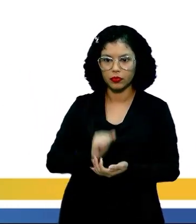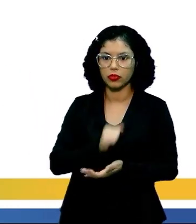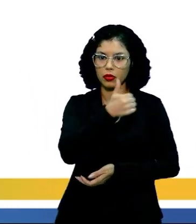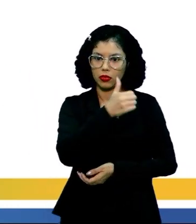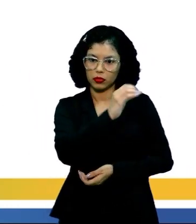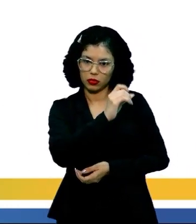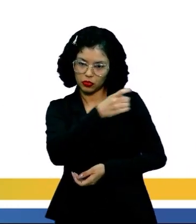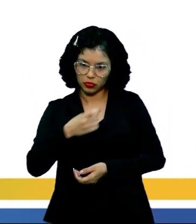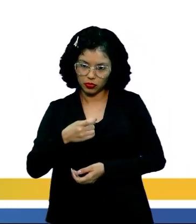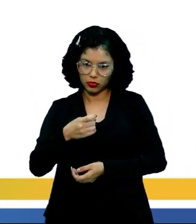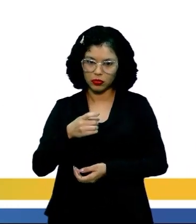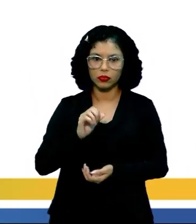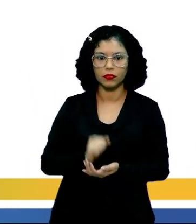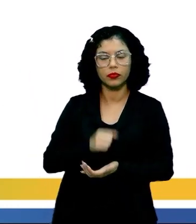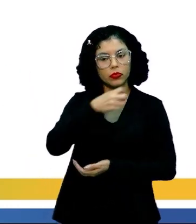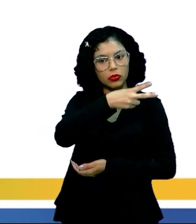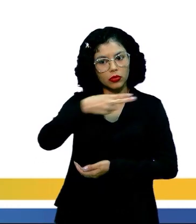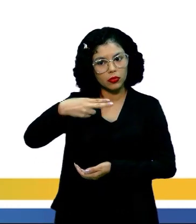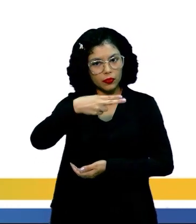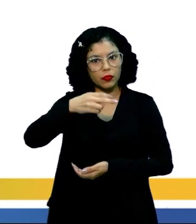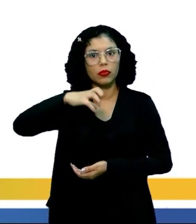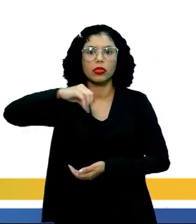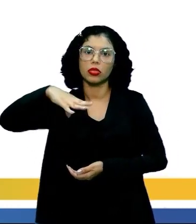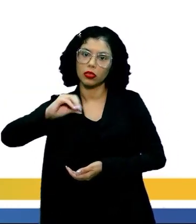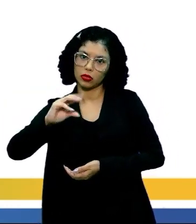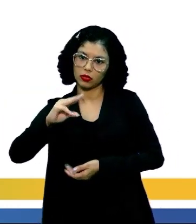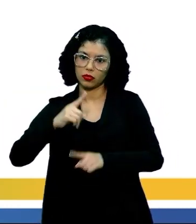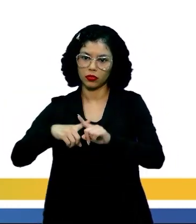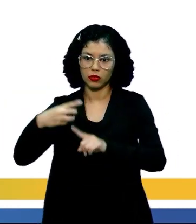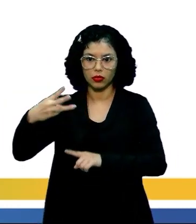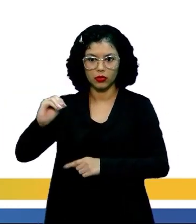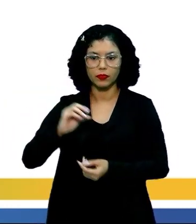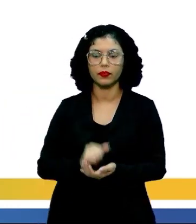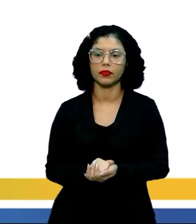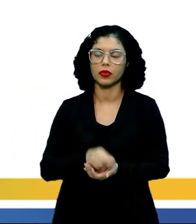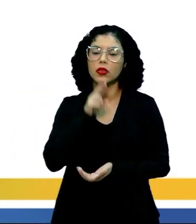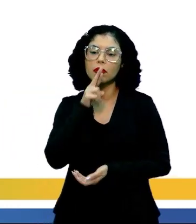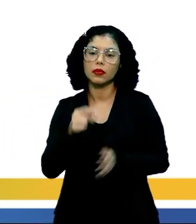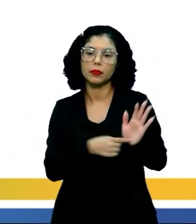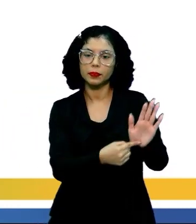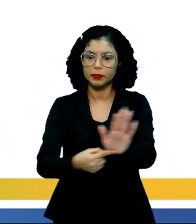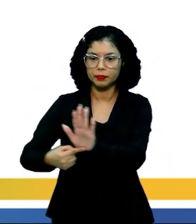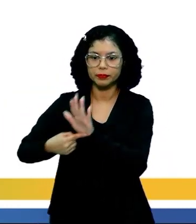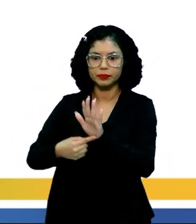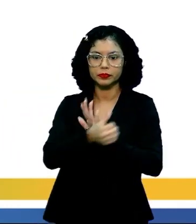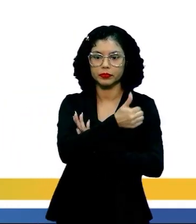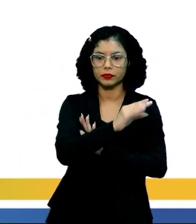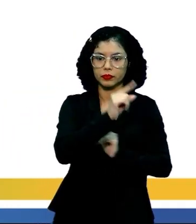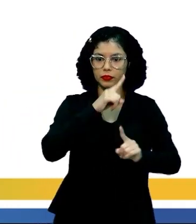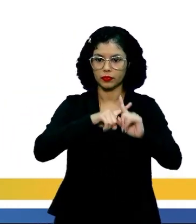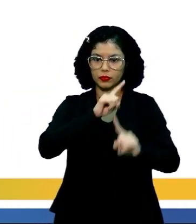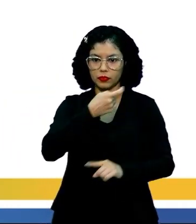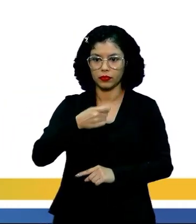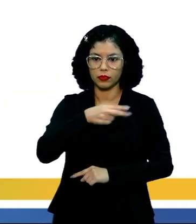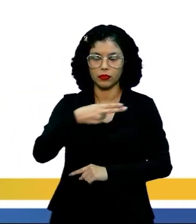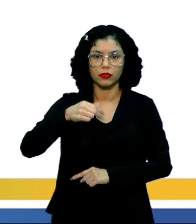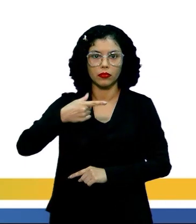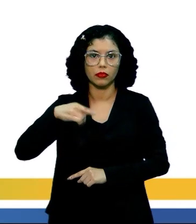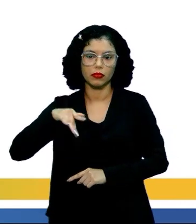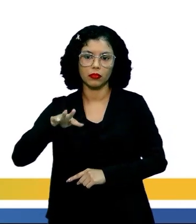a 100x, e 90 vezes 30. Os resultados aqui apresentados significam 100x